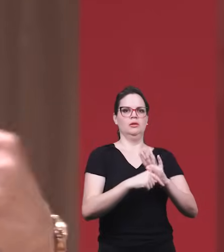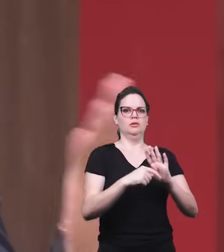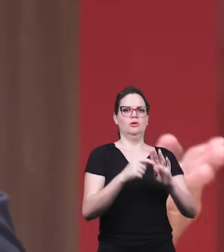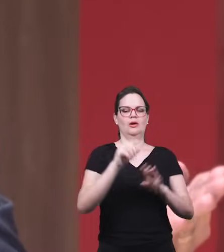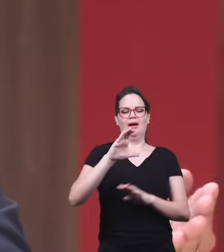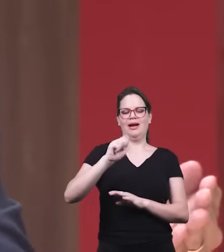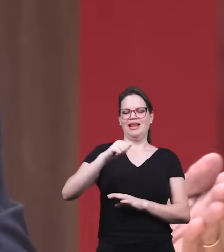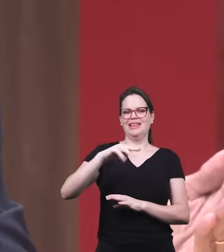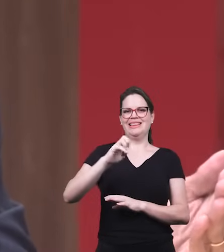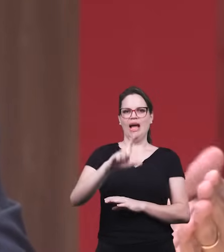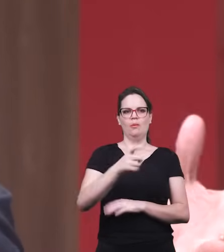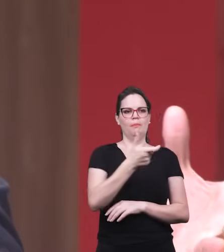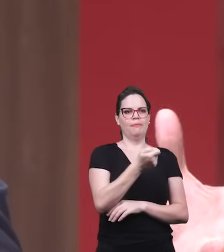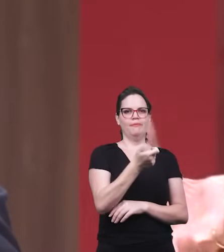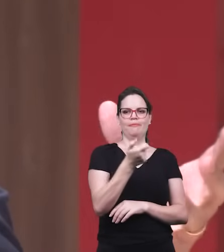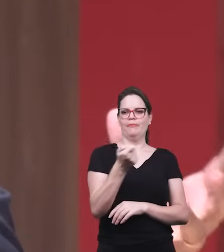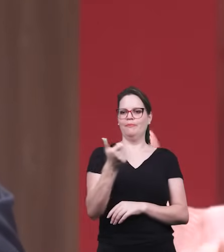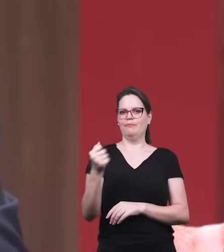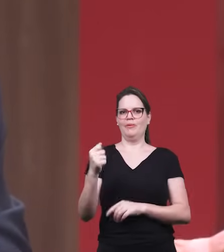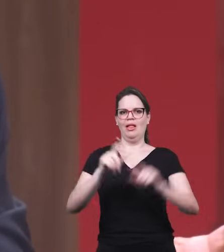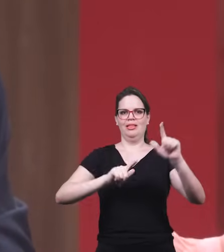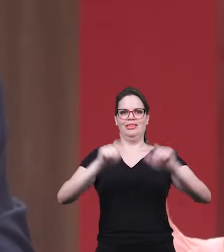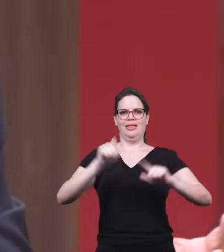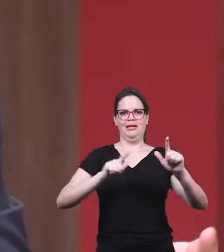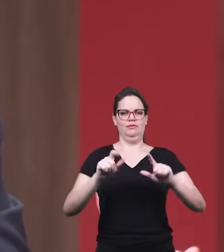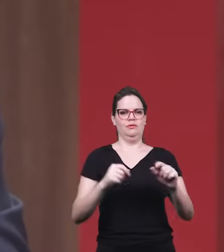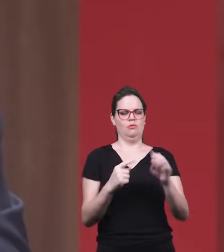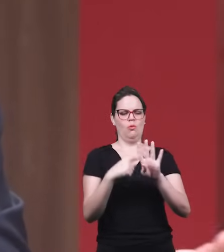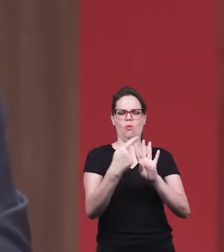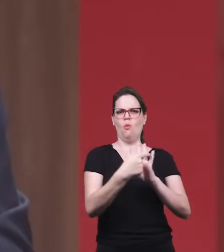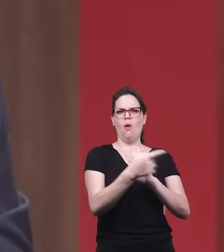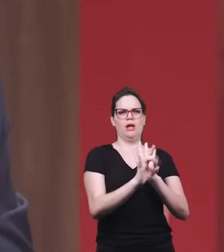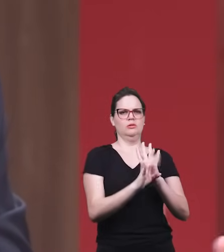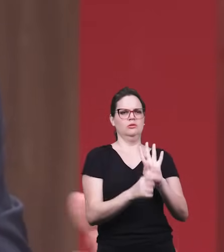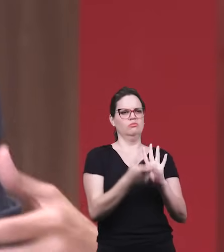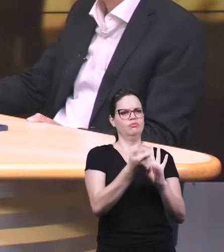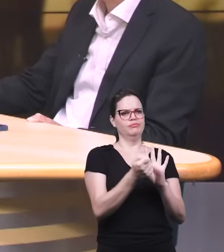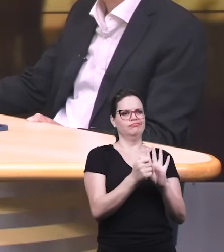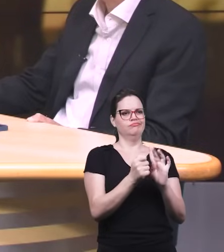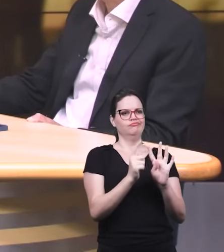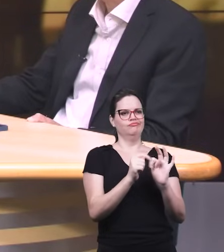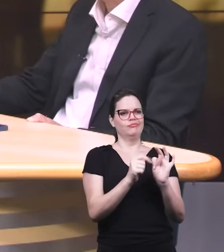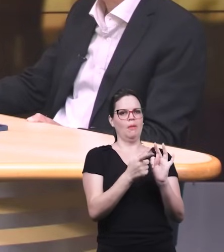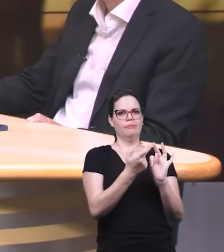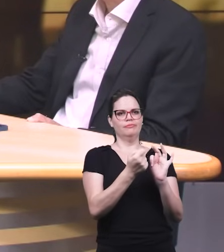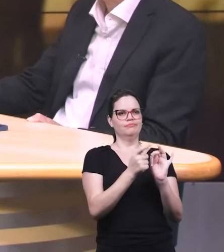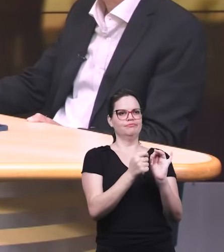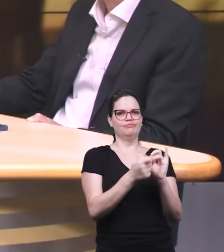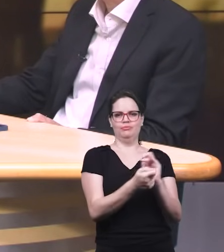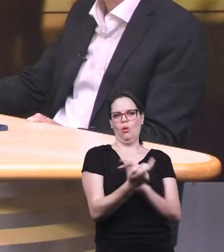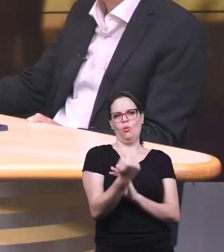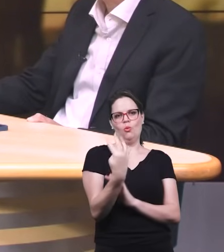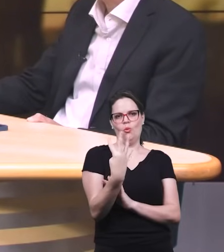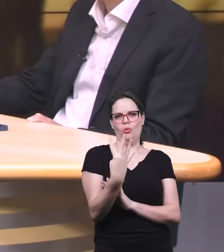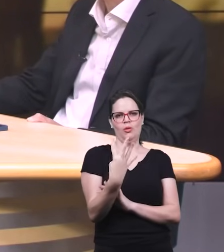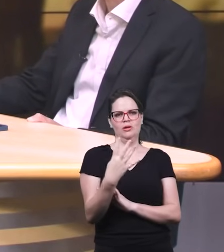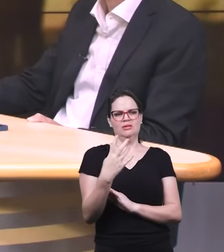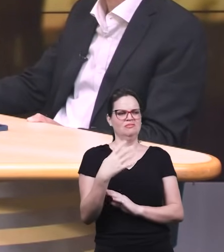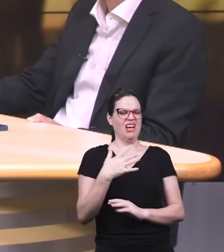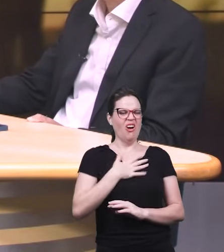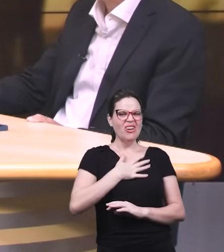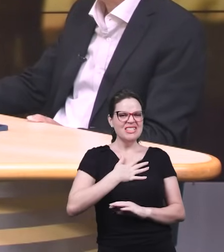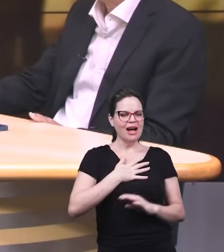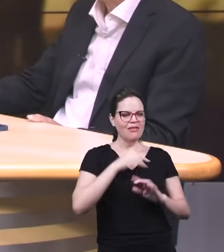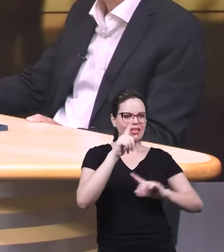gente não tinha nem prazer de assistir televisão porque, enfim, o negócio era as brincadeiras